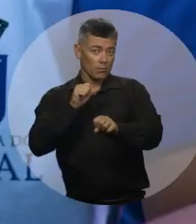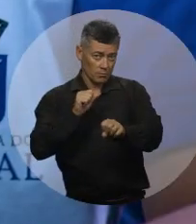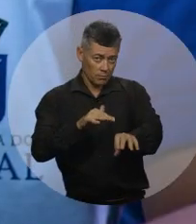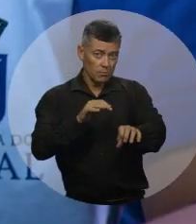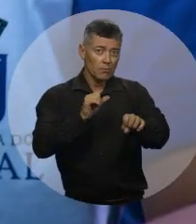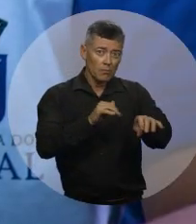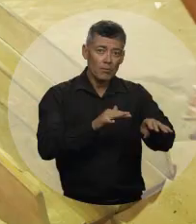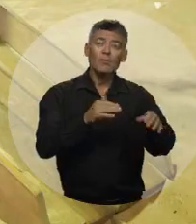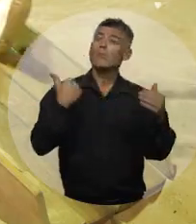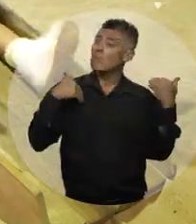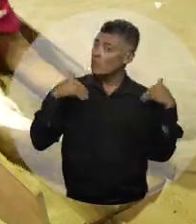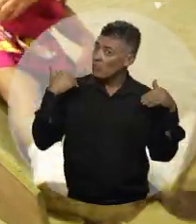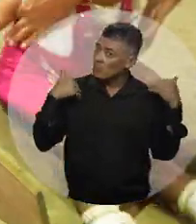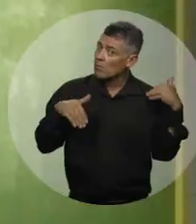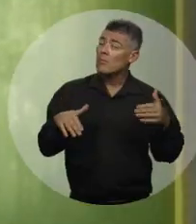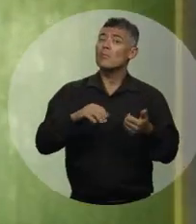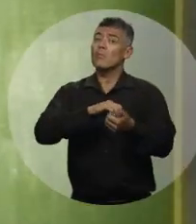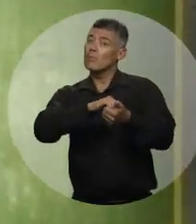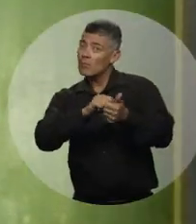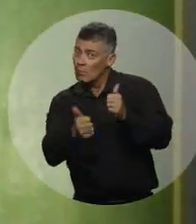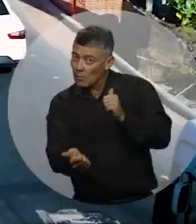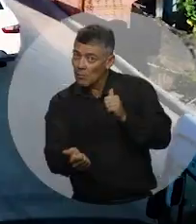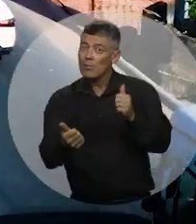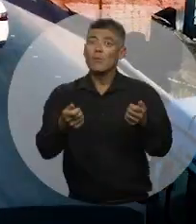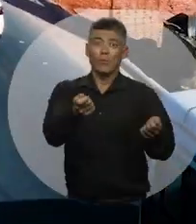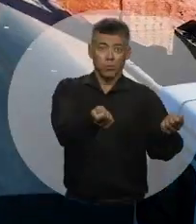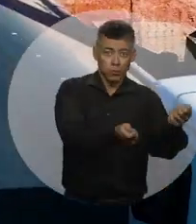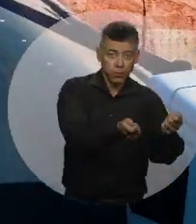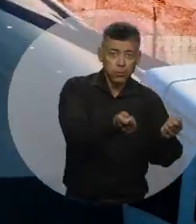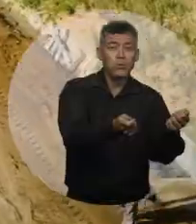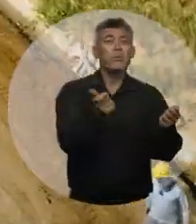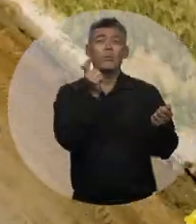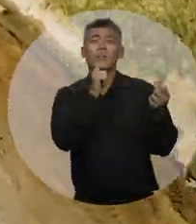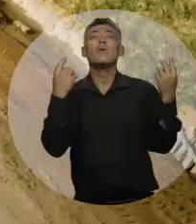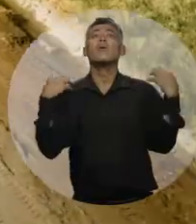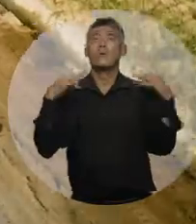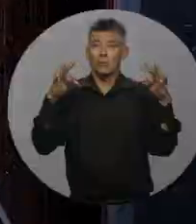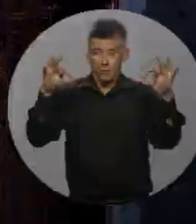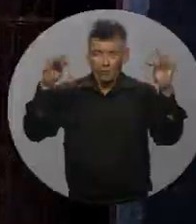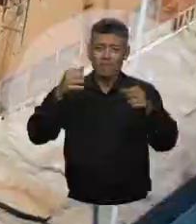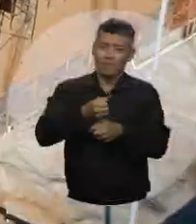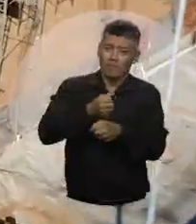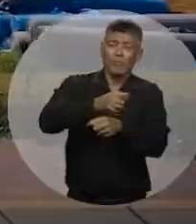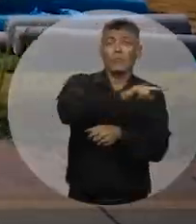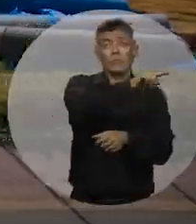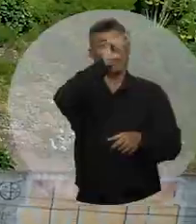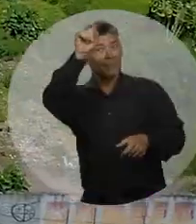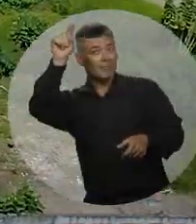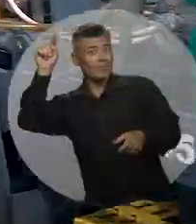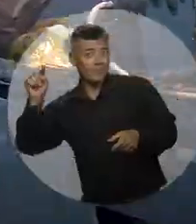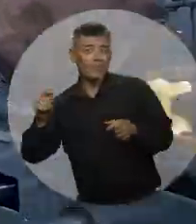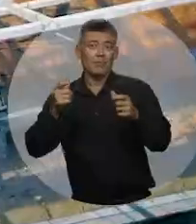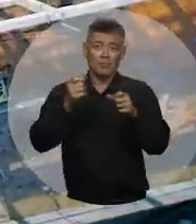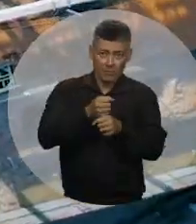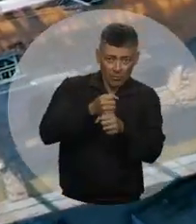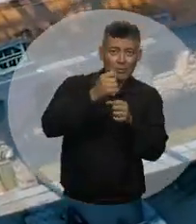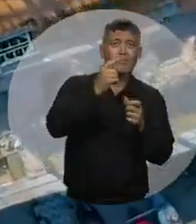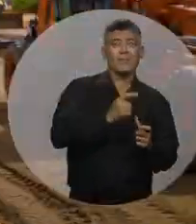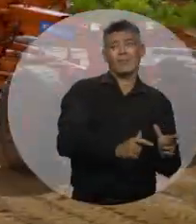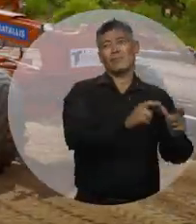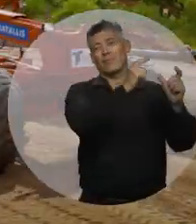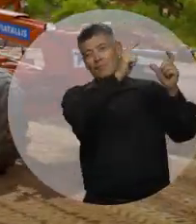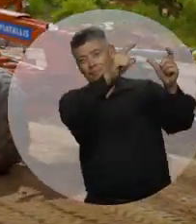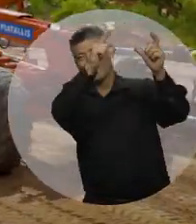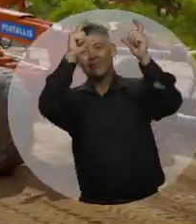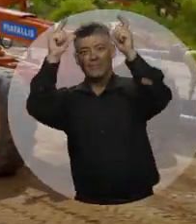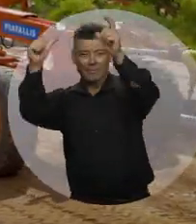na educação, no lazer, no esporte, no trânsito e no turismo. É obra por todo canto, é obra em